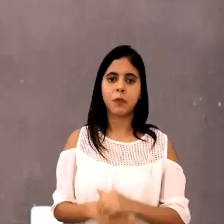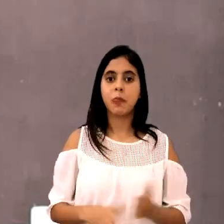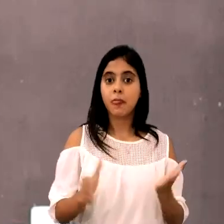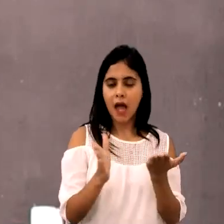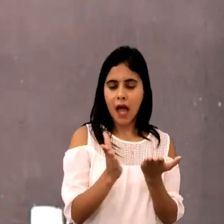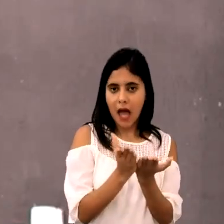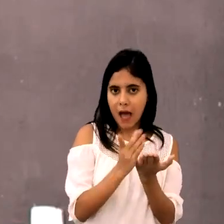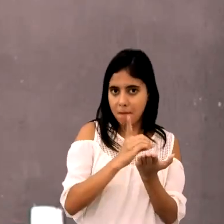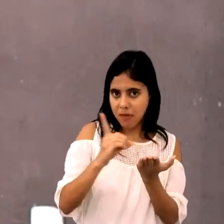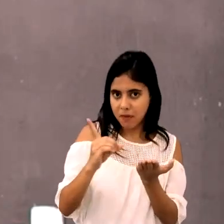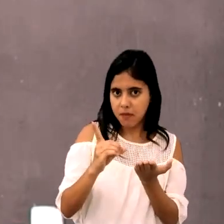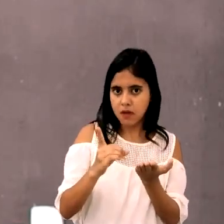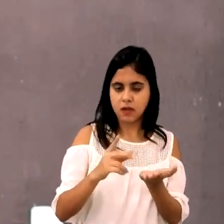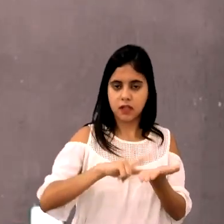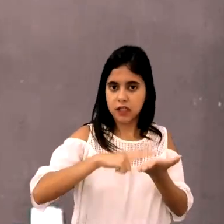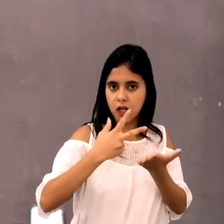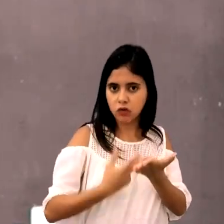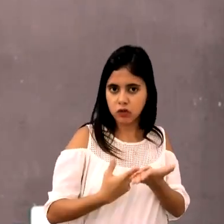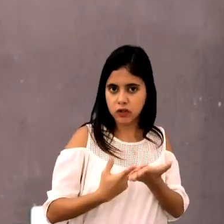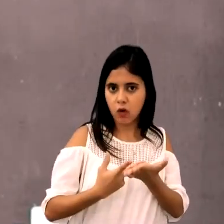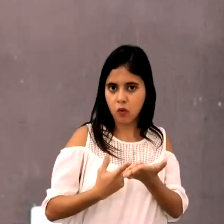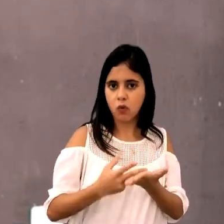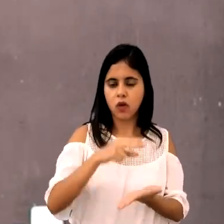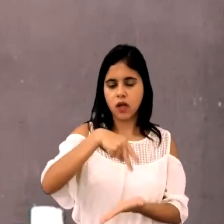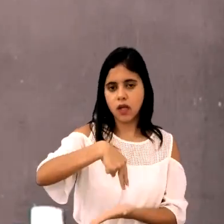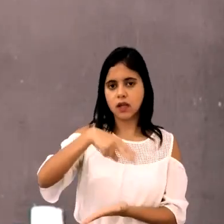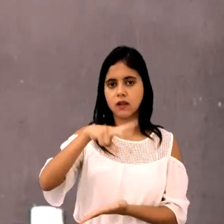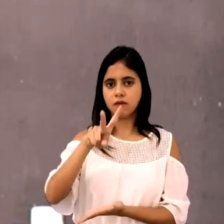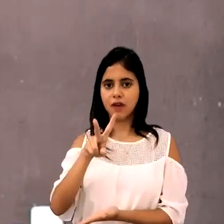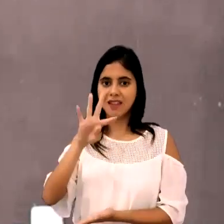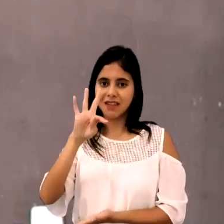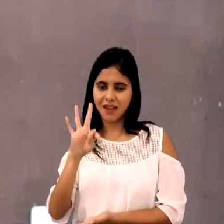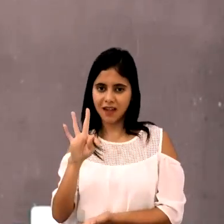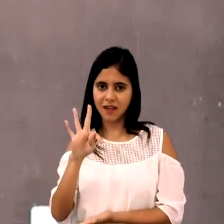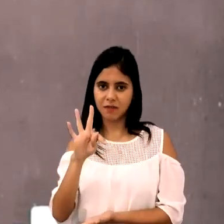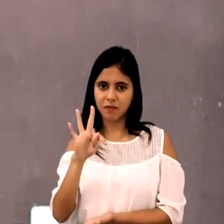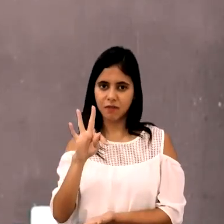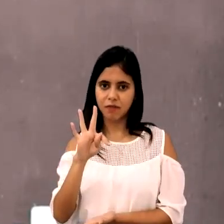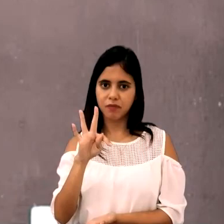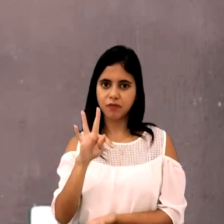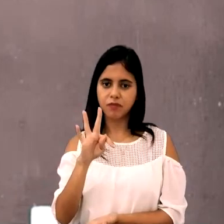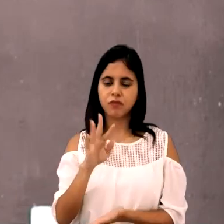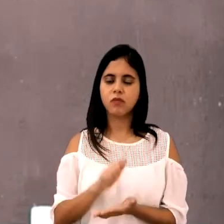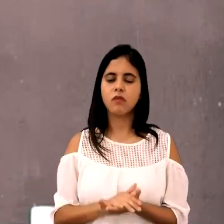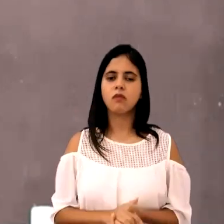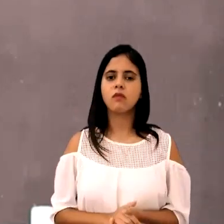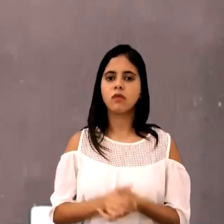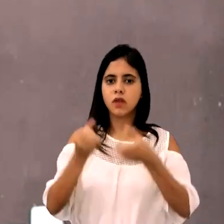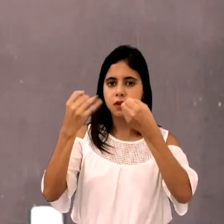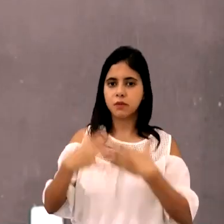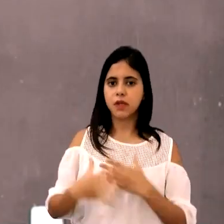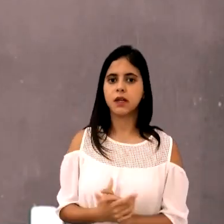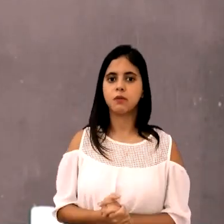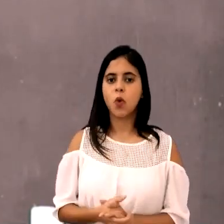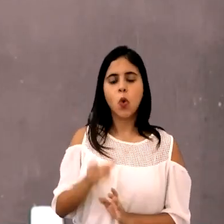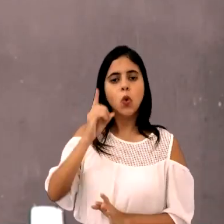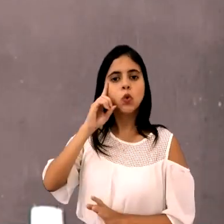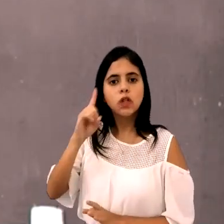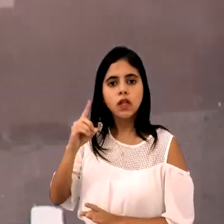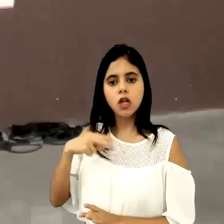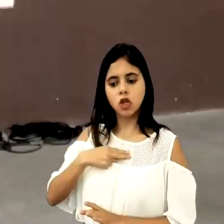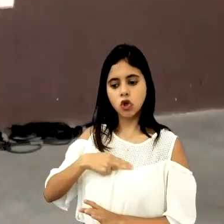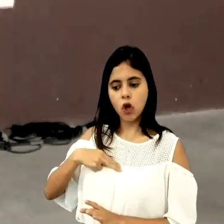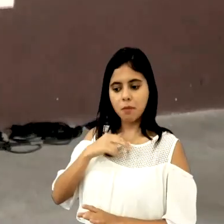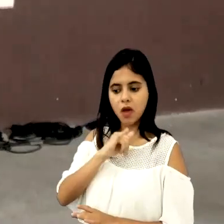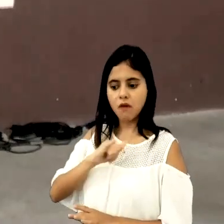NVT, que é a Nova Versão Transformadora, alguns de vocês devem ter aí, ele diz assim: certo dia Noemi disse a Ruth: minha filha,